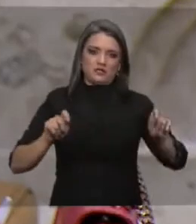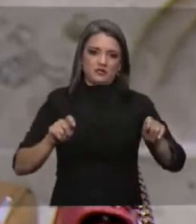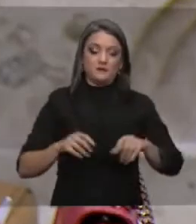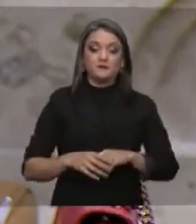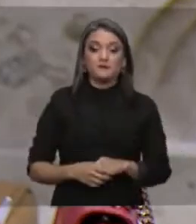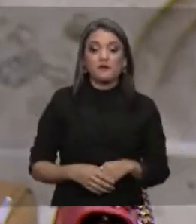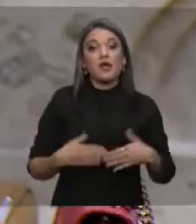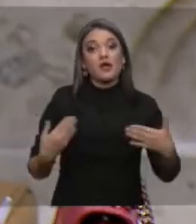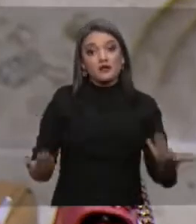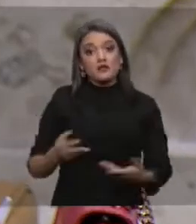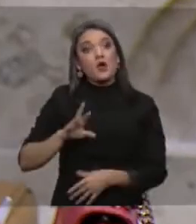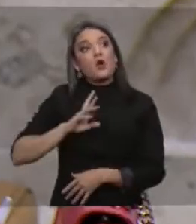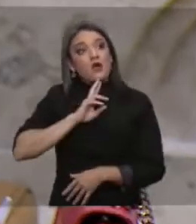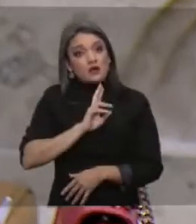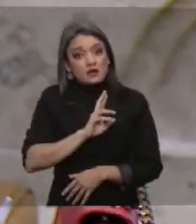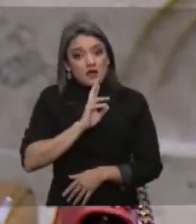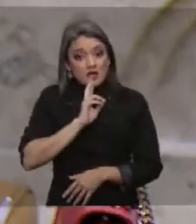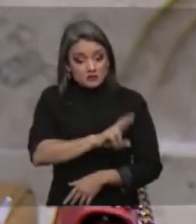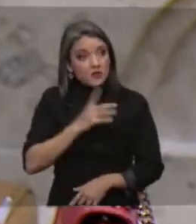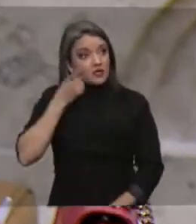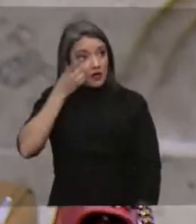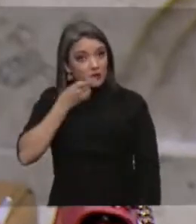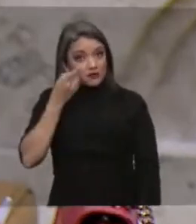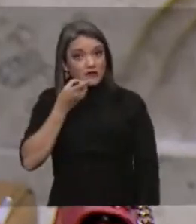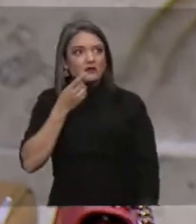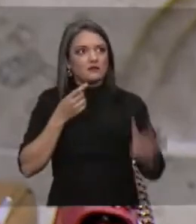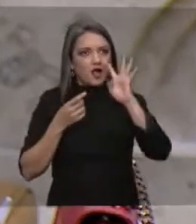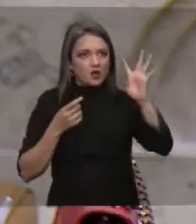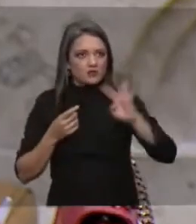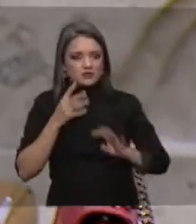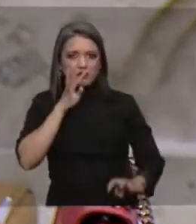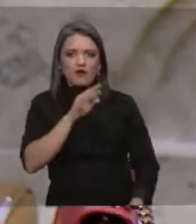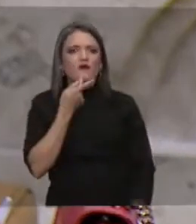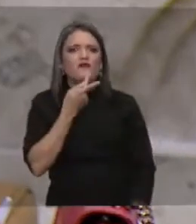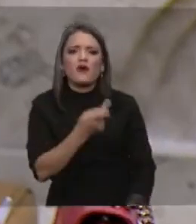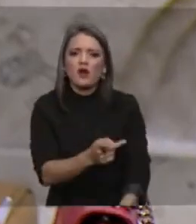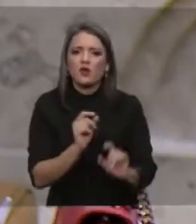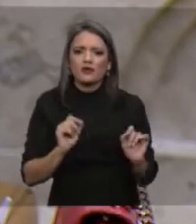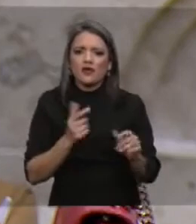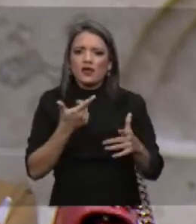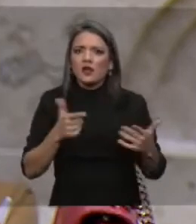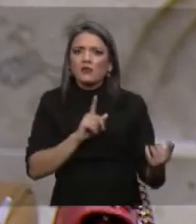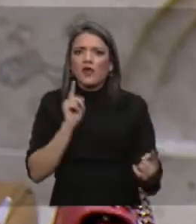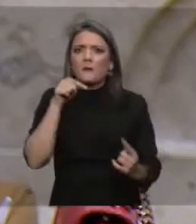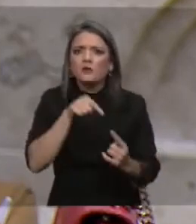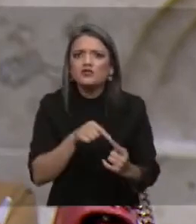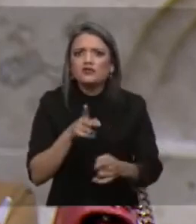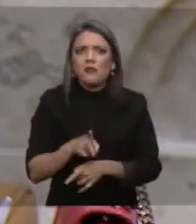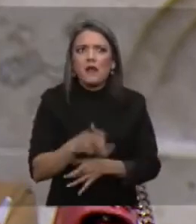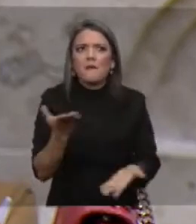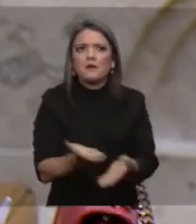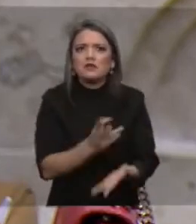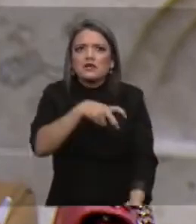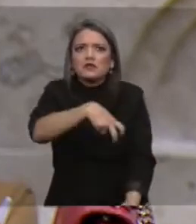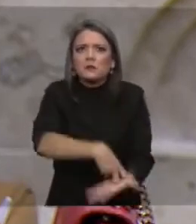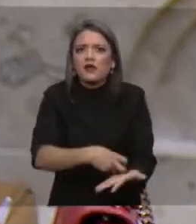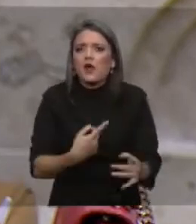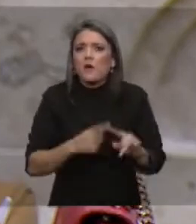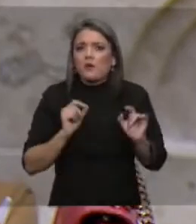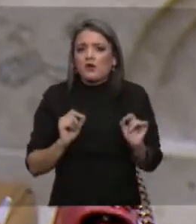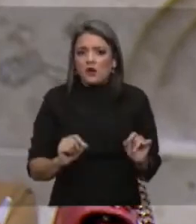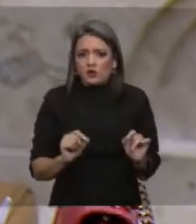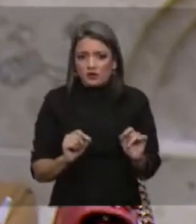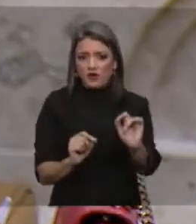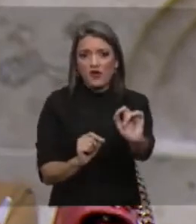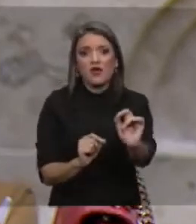Em resposta à acusação, o deputado Antônio de Paula alegou a ausência de justa causa para o prosseguimento da ação penal, pois, apesar de